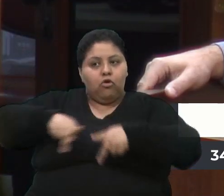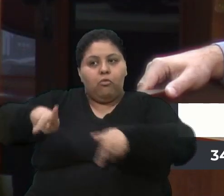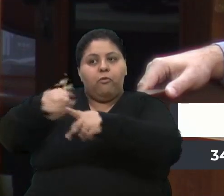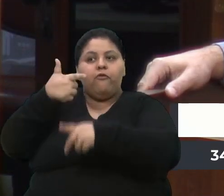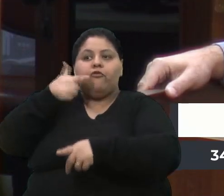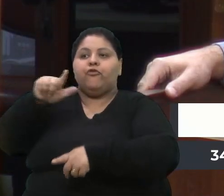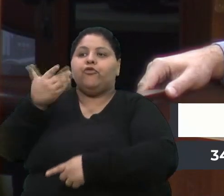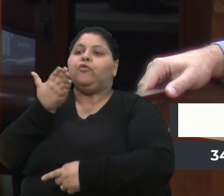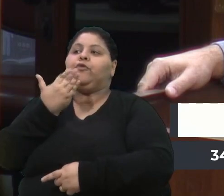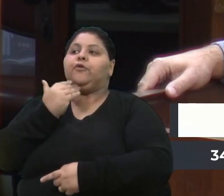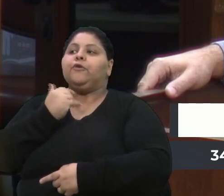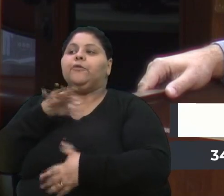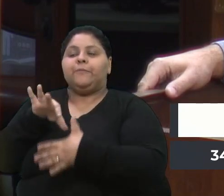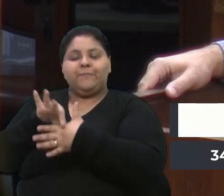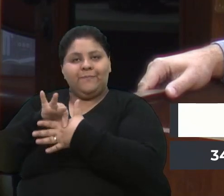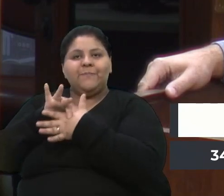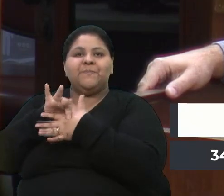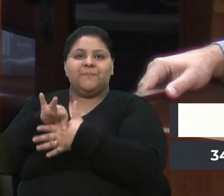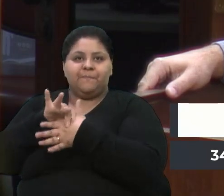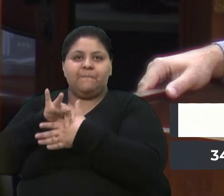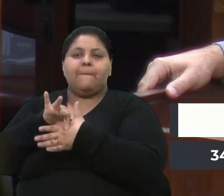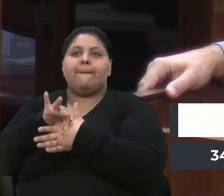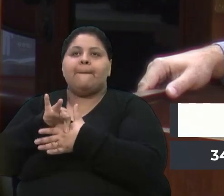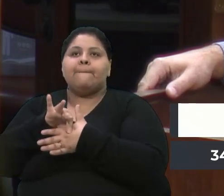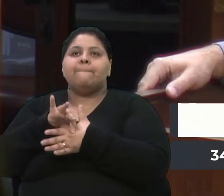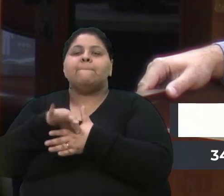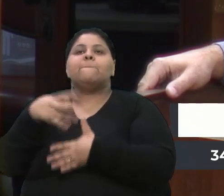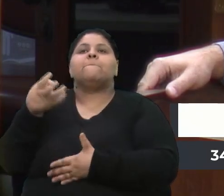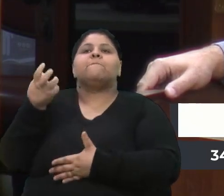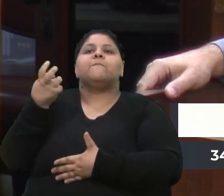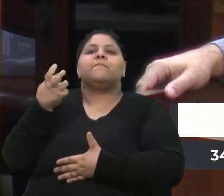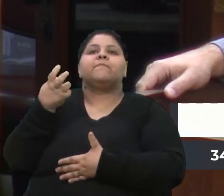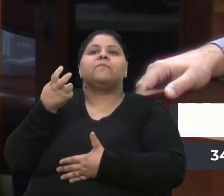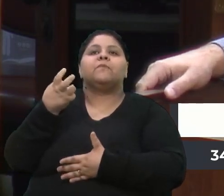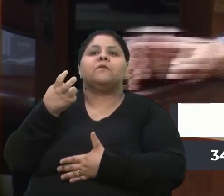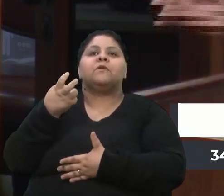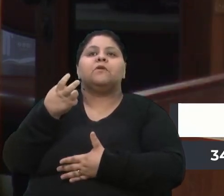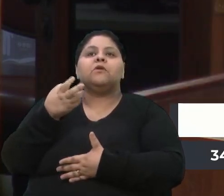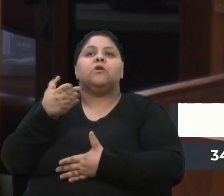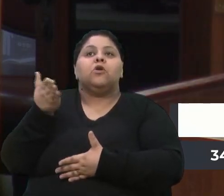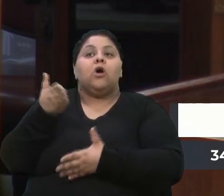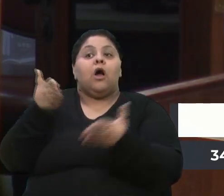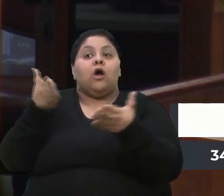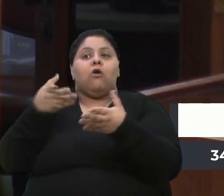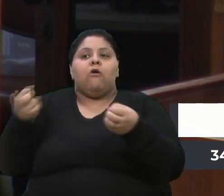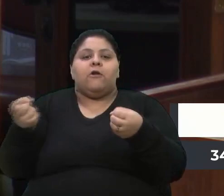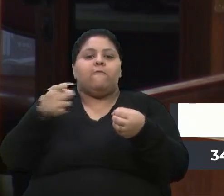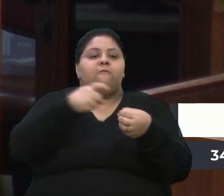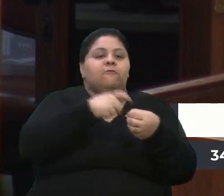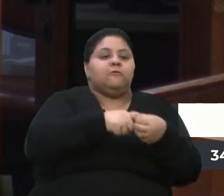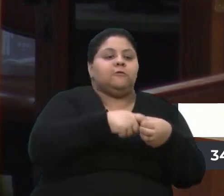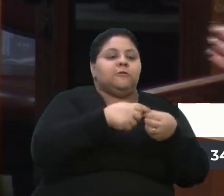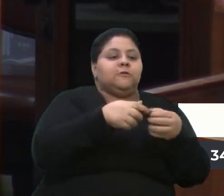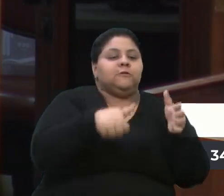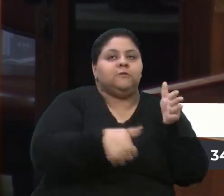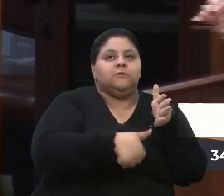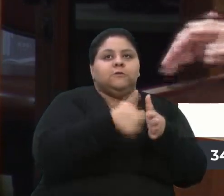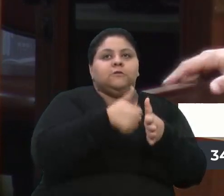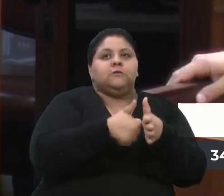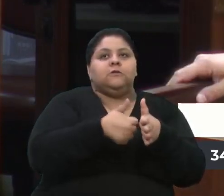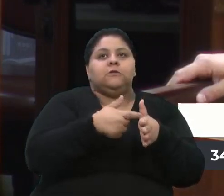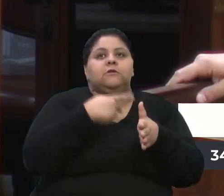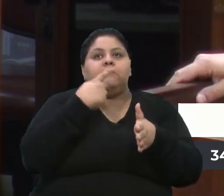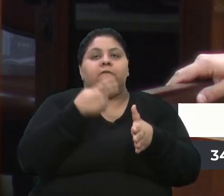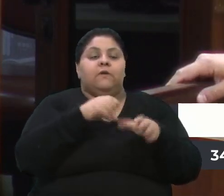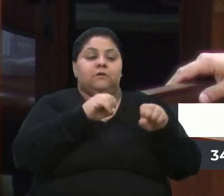Alberto Meneguzzi, que com duras penas estamos retomando. Eu ia falar sobre educação em Caxias, mas só